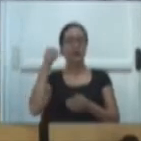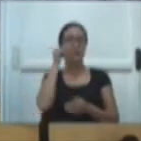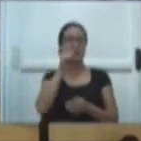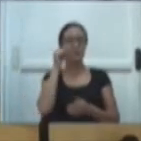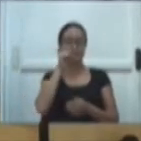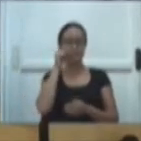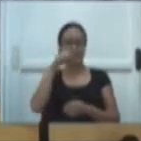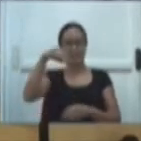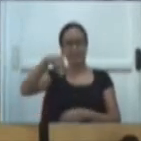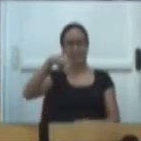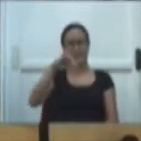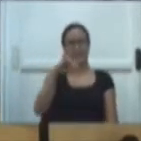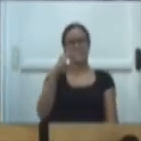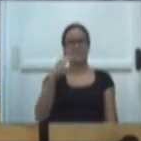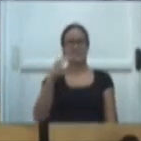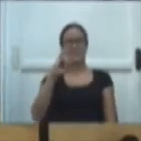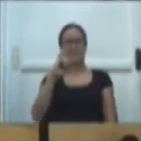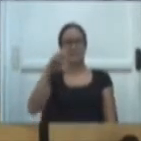a respeito